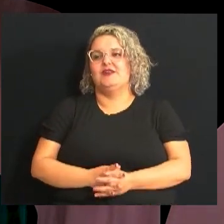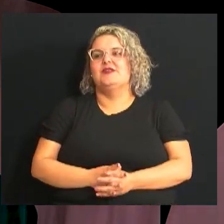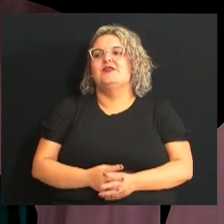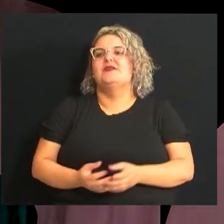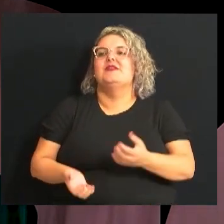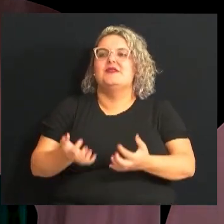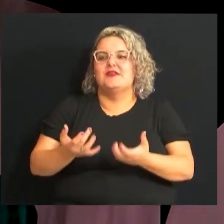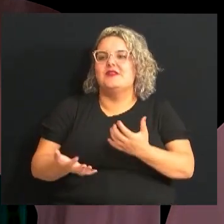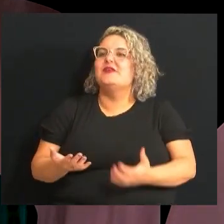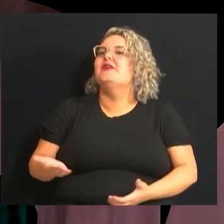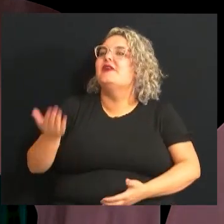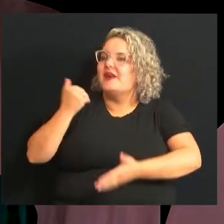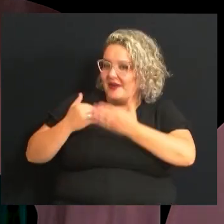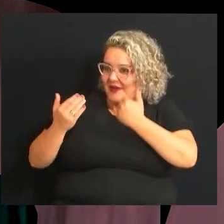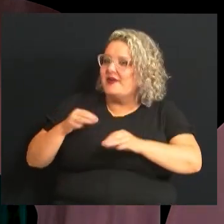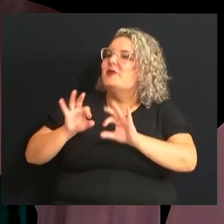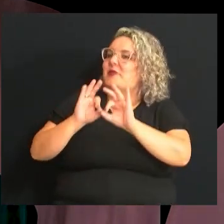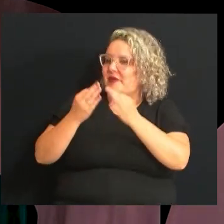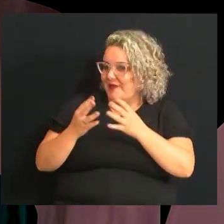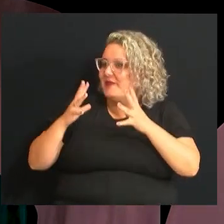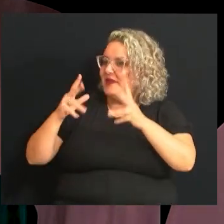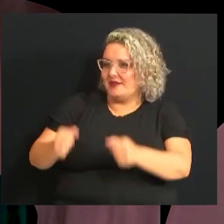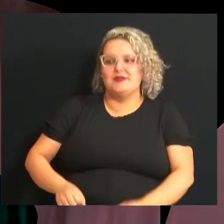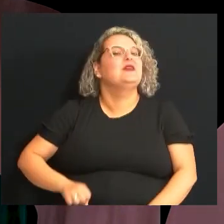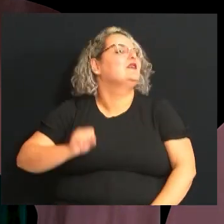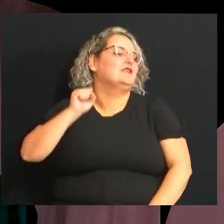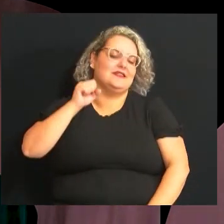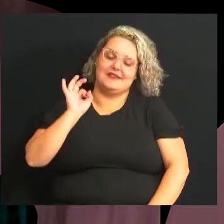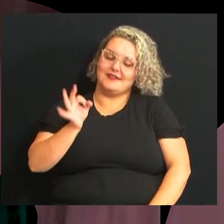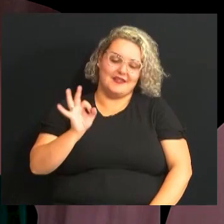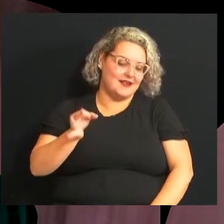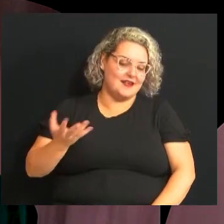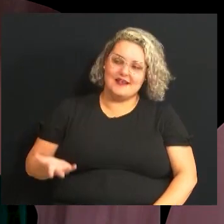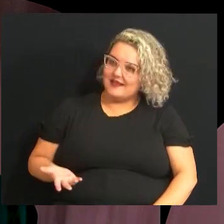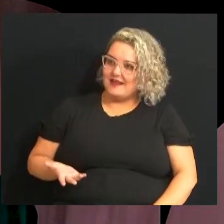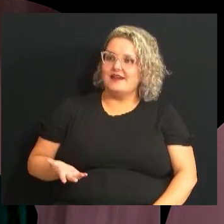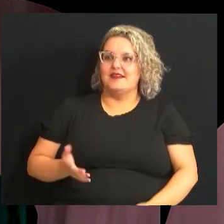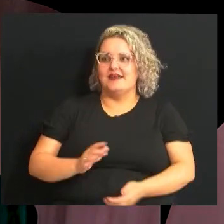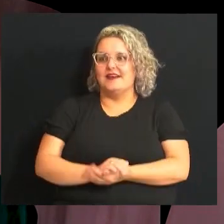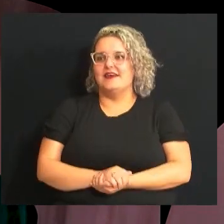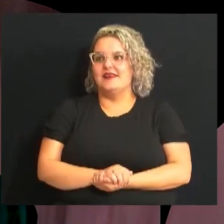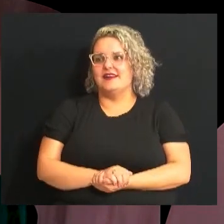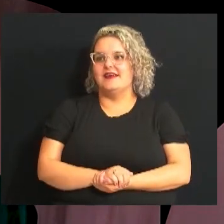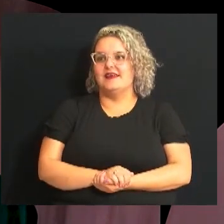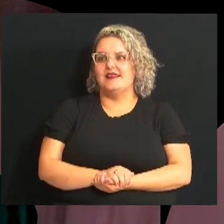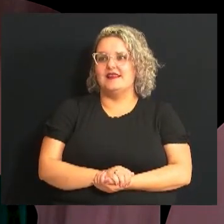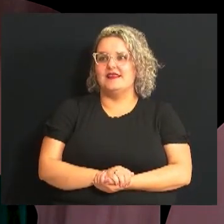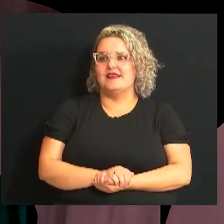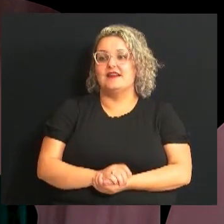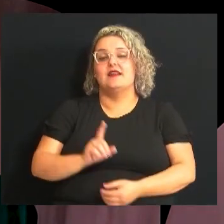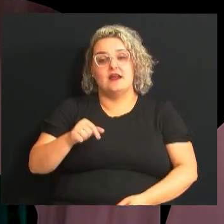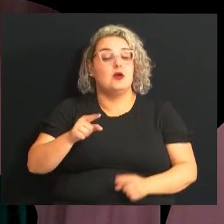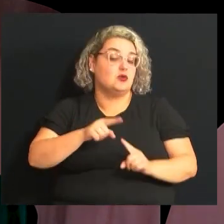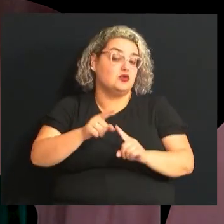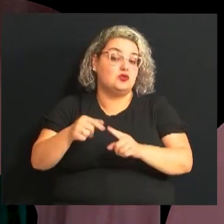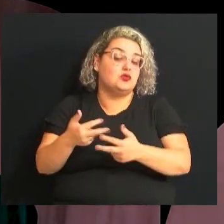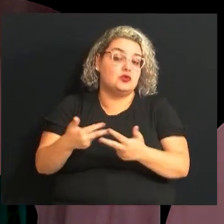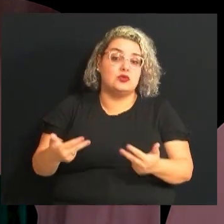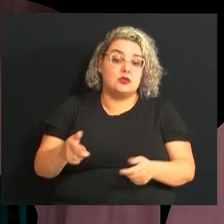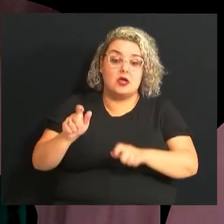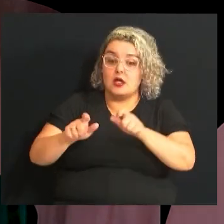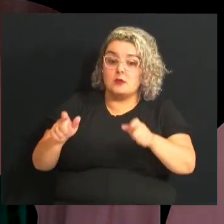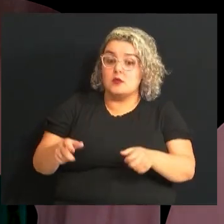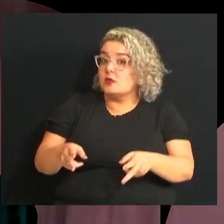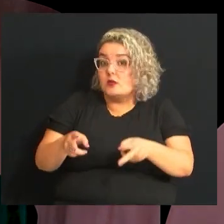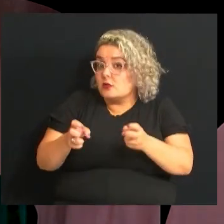nosso time usou. A gente usou pra cozinhar. Mas, assim, Alimentou com certeza uma família inteira, né? exato, não, assim, 4